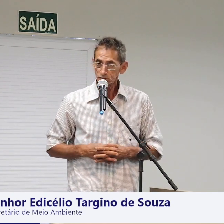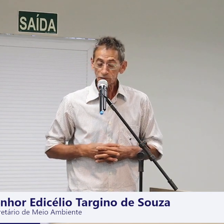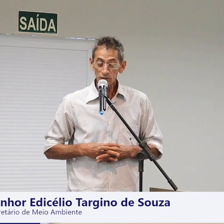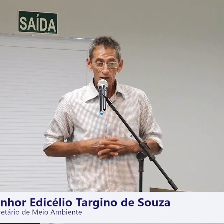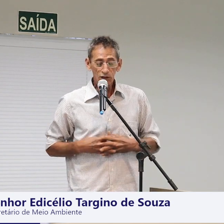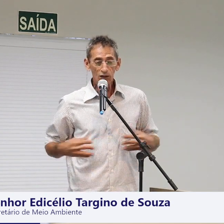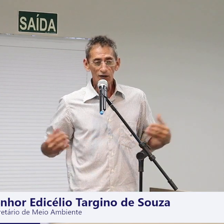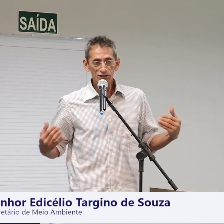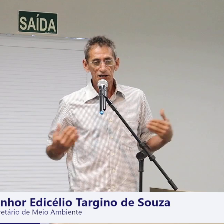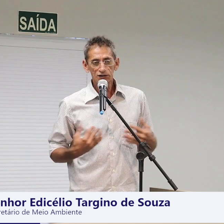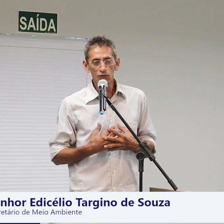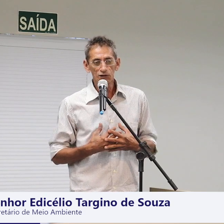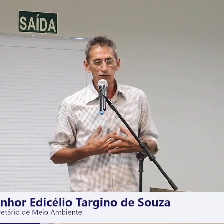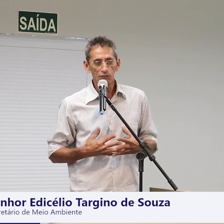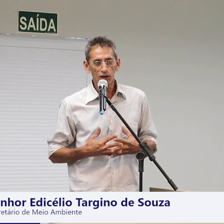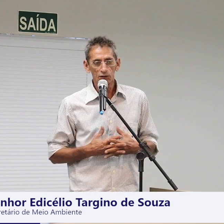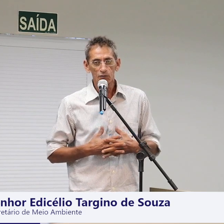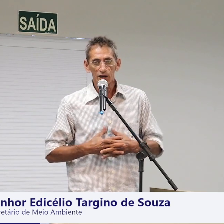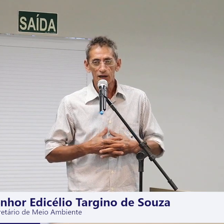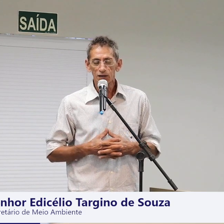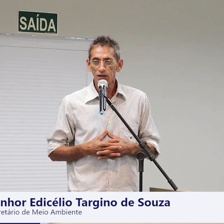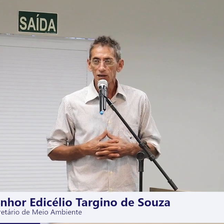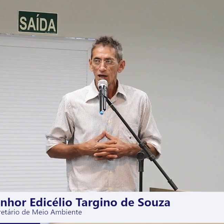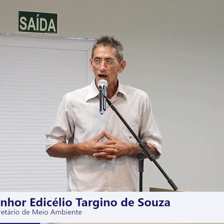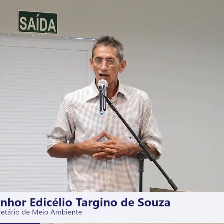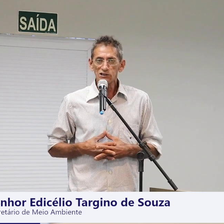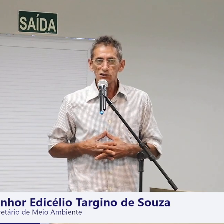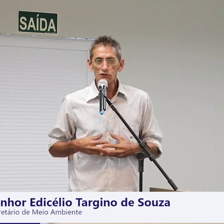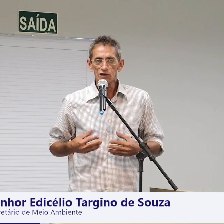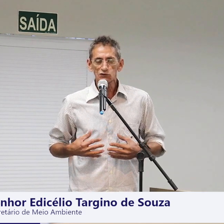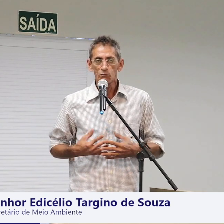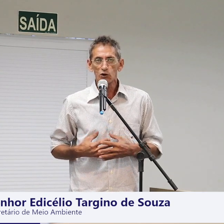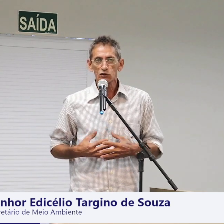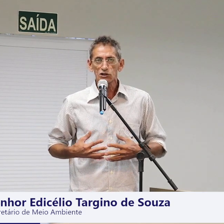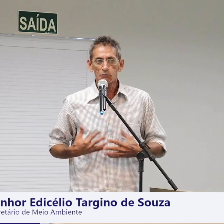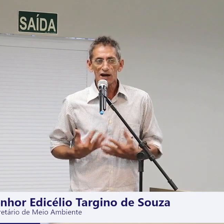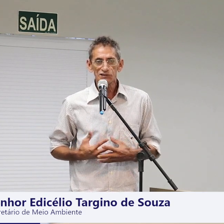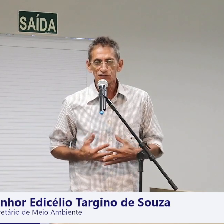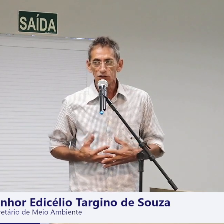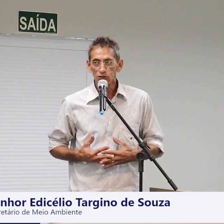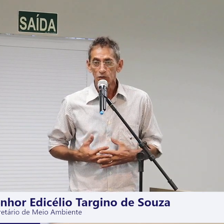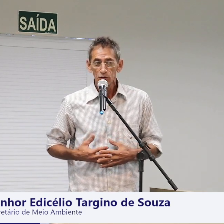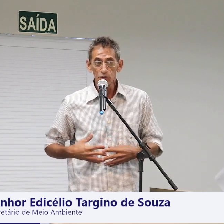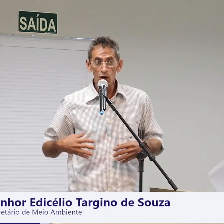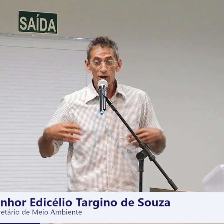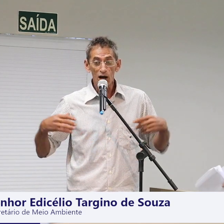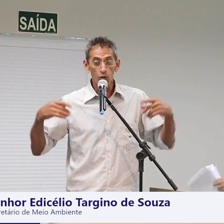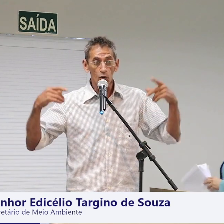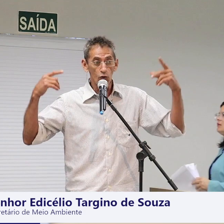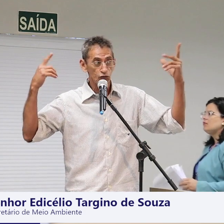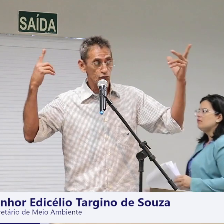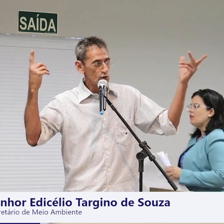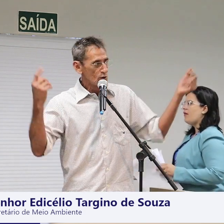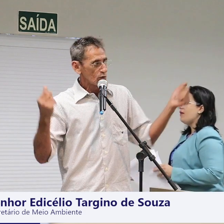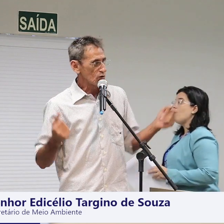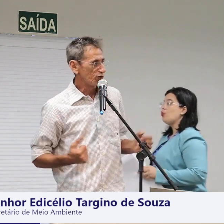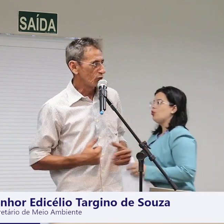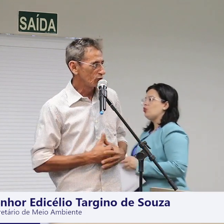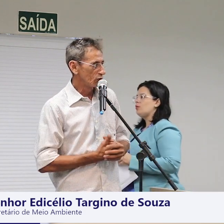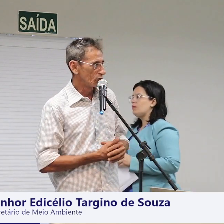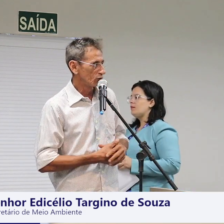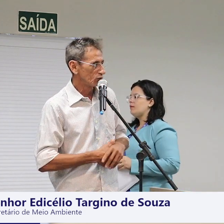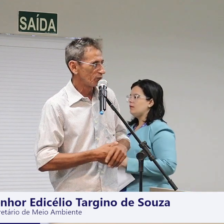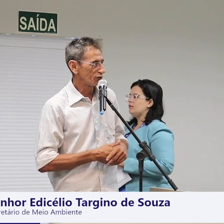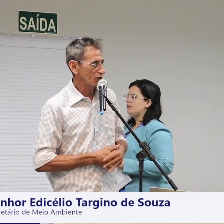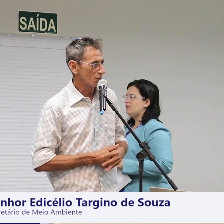né então a gente tem um entendimento ber que ali se fizesse um projeto parecido não aboso Como